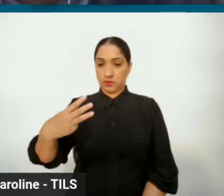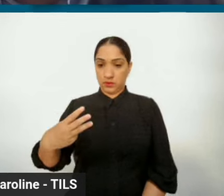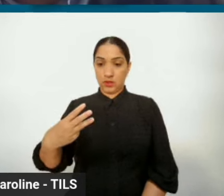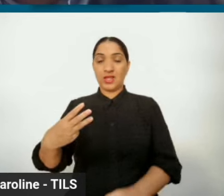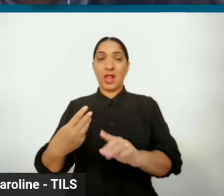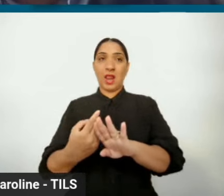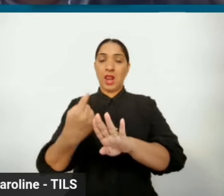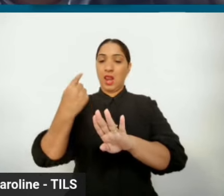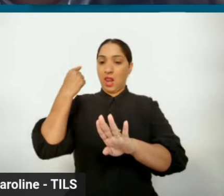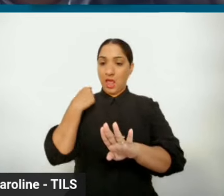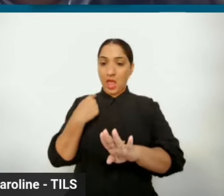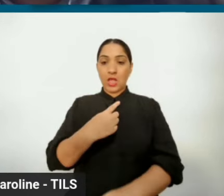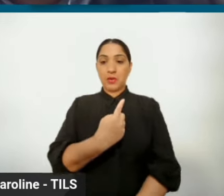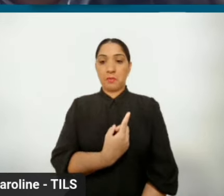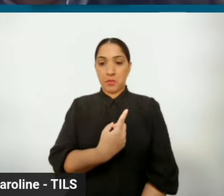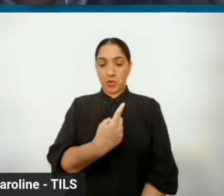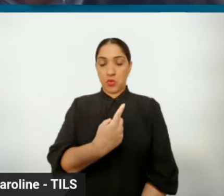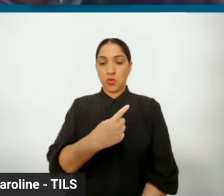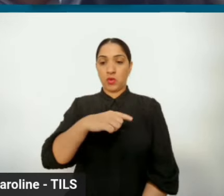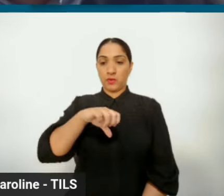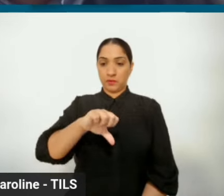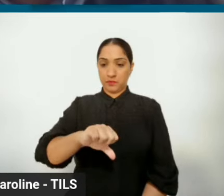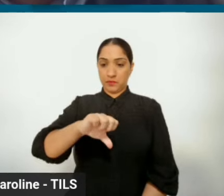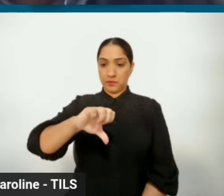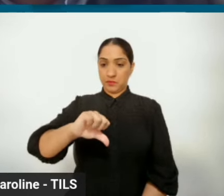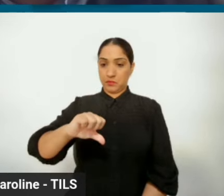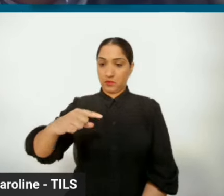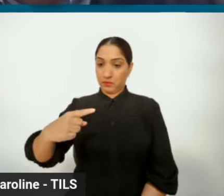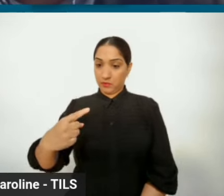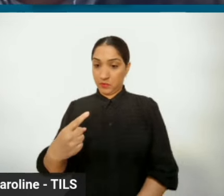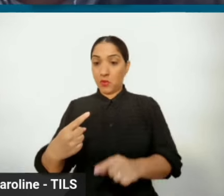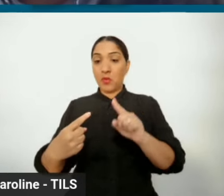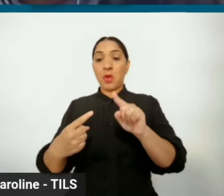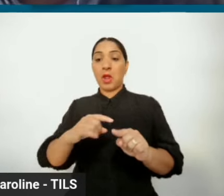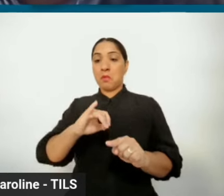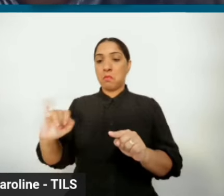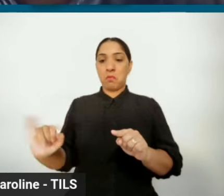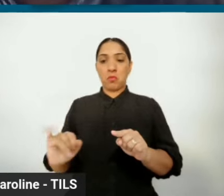1991, que foi de fundamental importância para se garantir